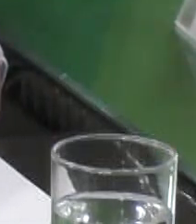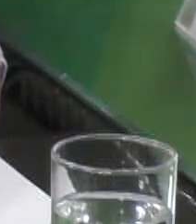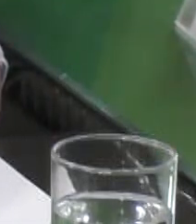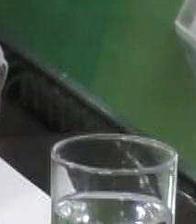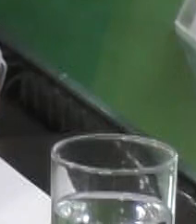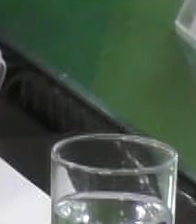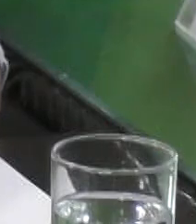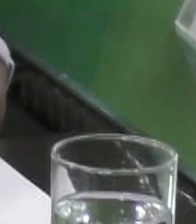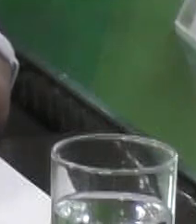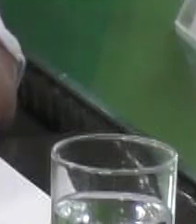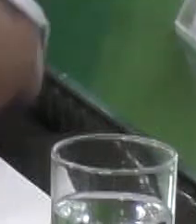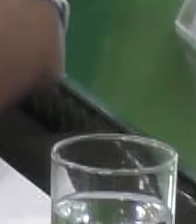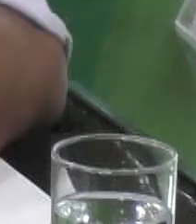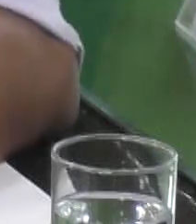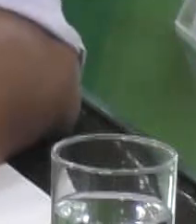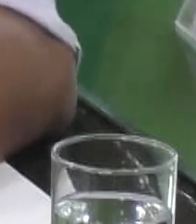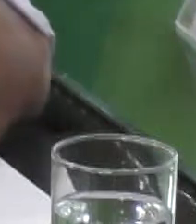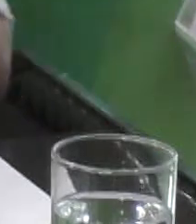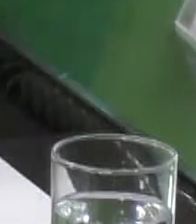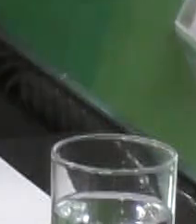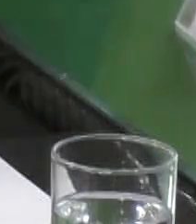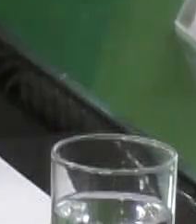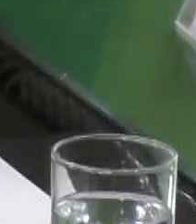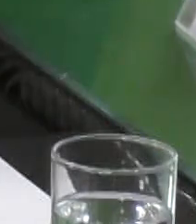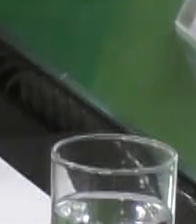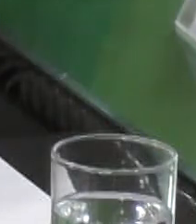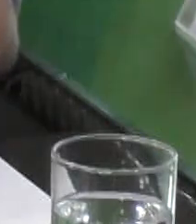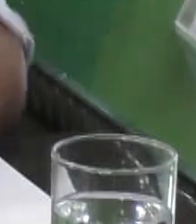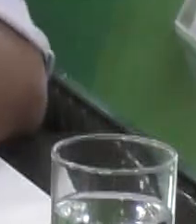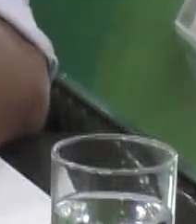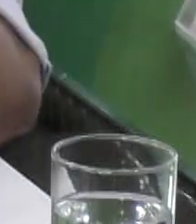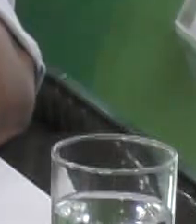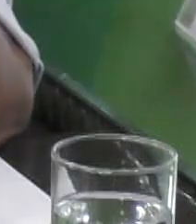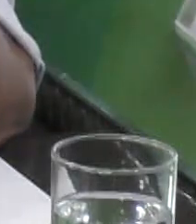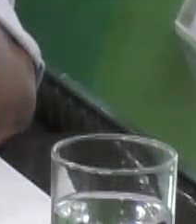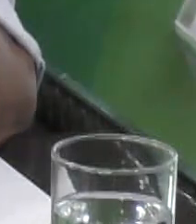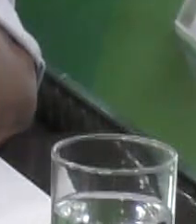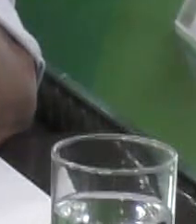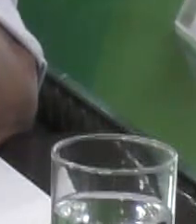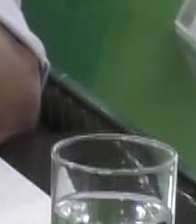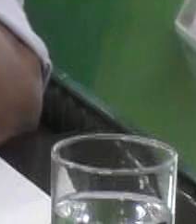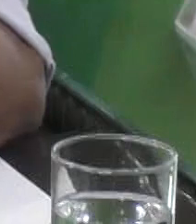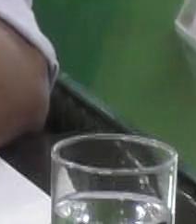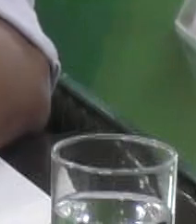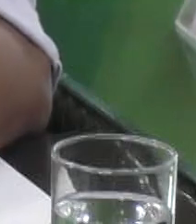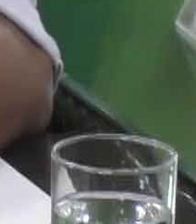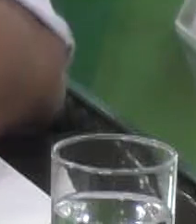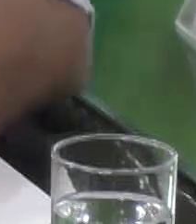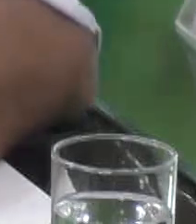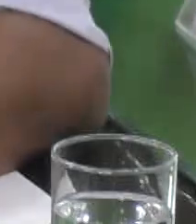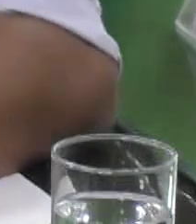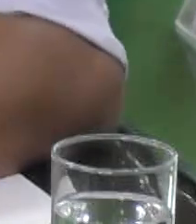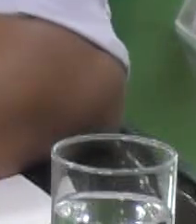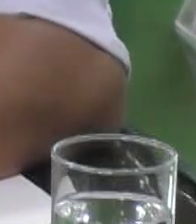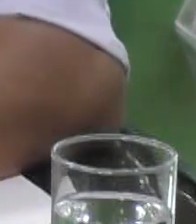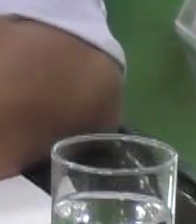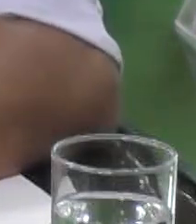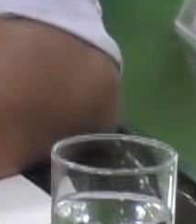que estejamos no Parlamento Fluminense implicados nesse tipo de situação. O Rio de Janeiro